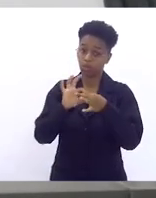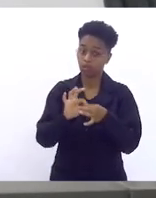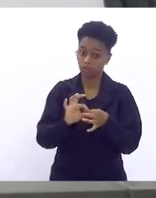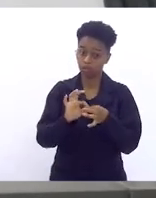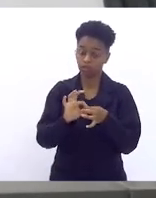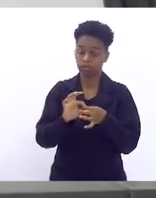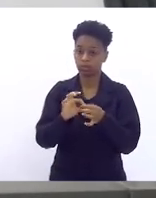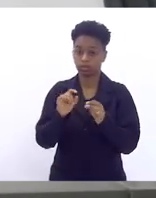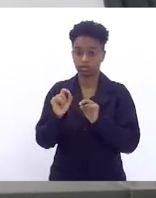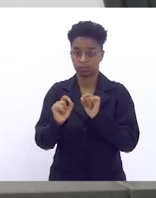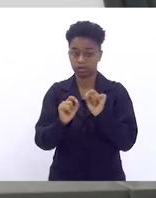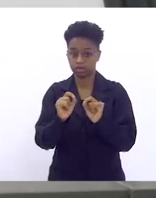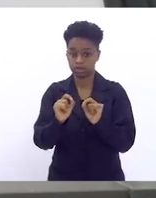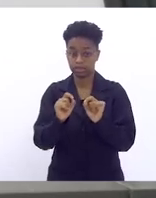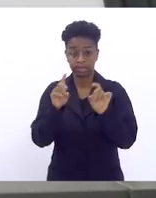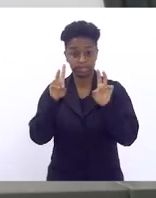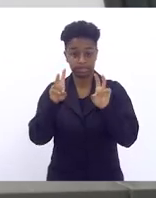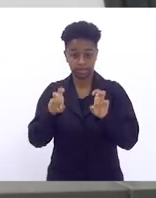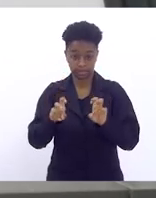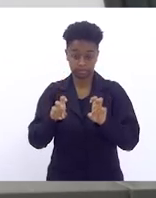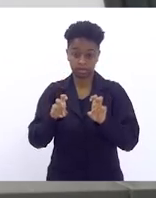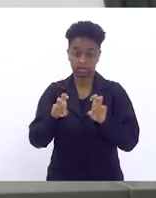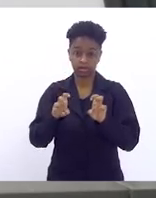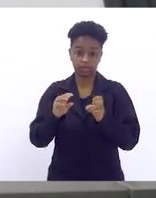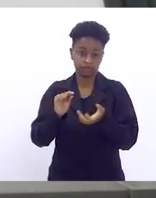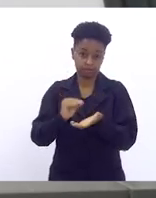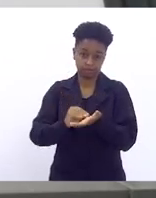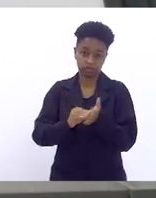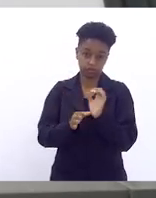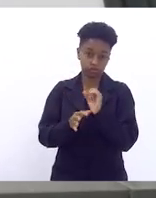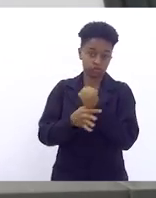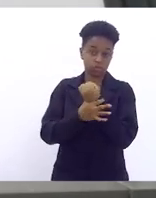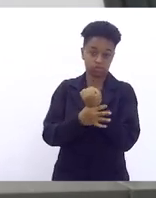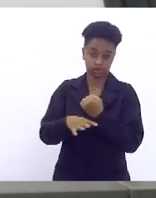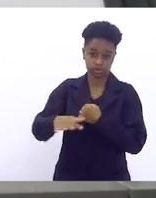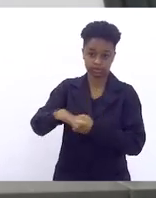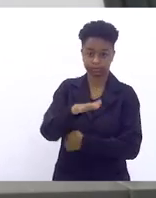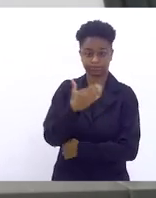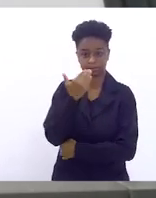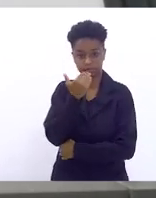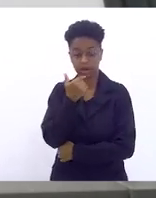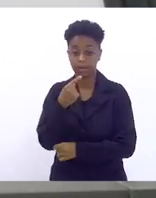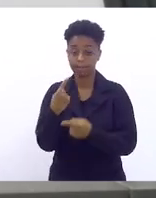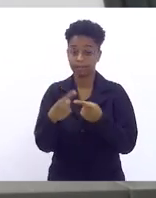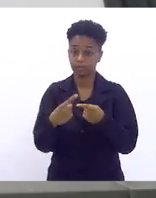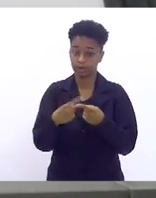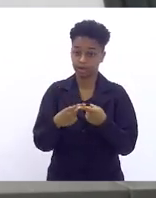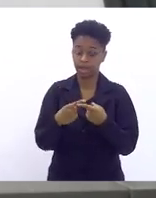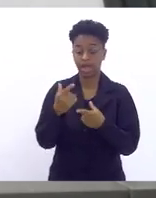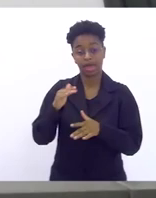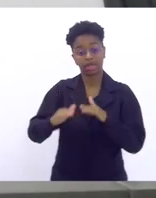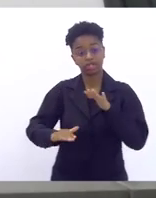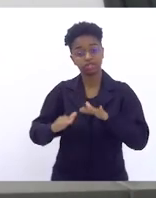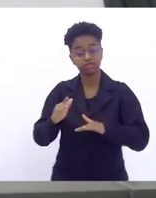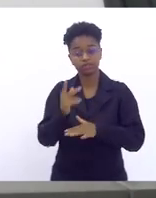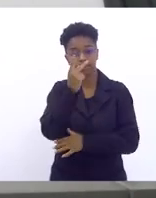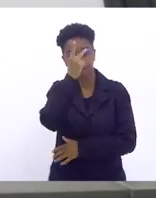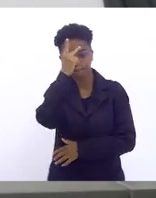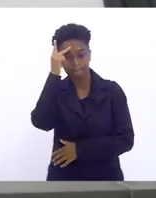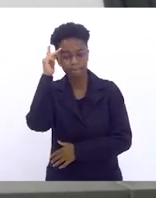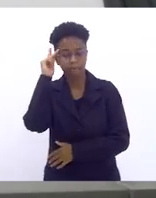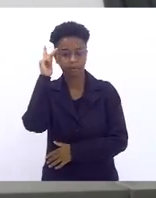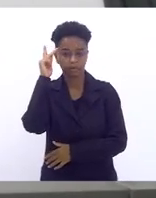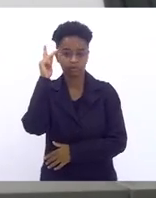Direta com a questão da insegurança alimentar porque porque muitas vezes as pessoas que